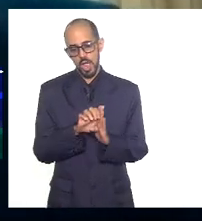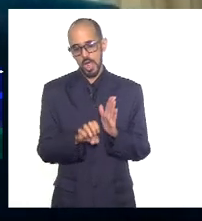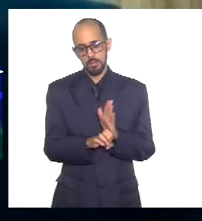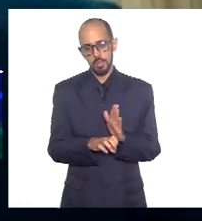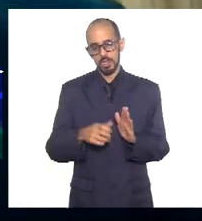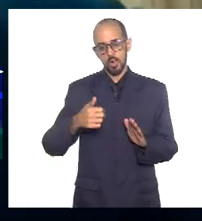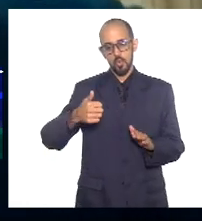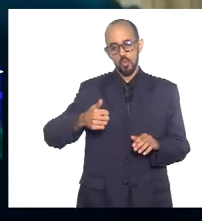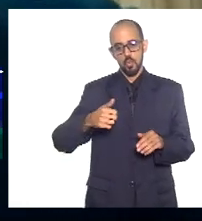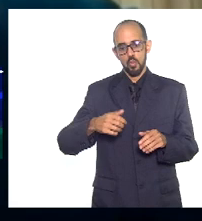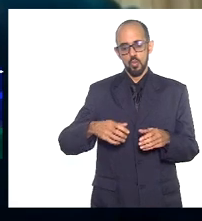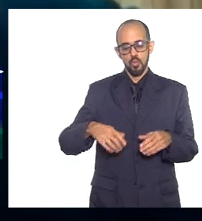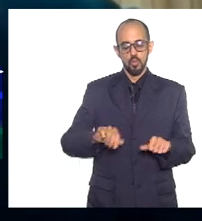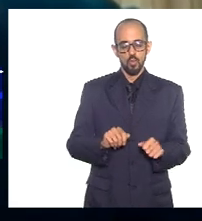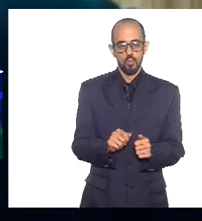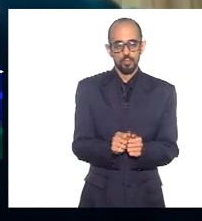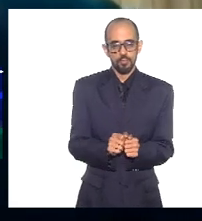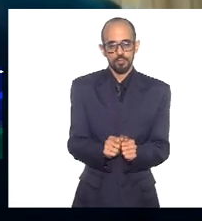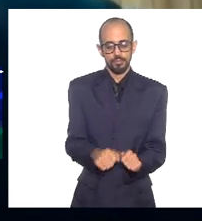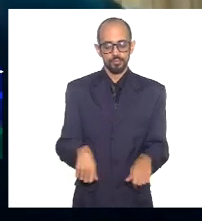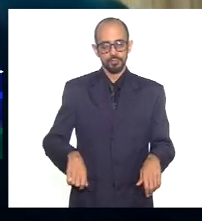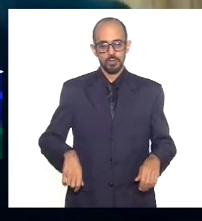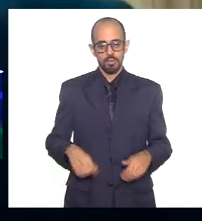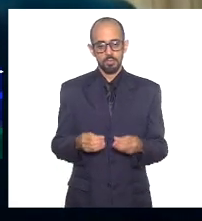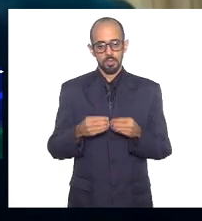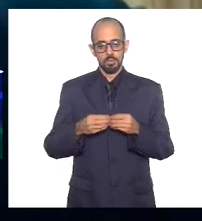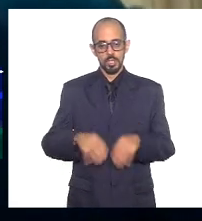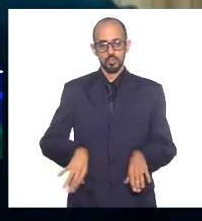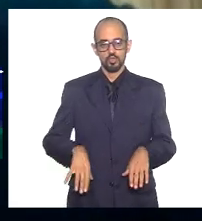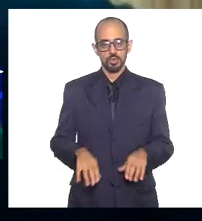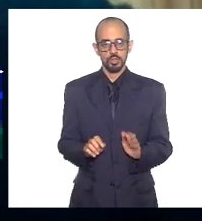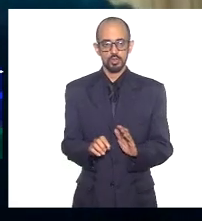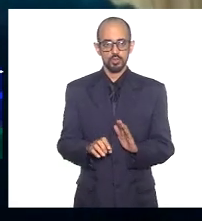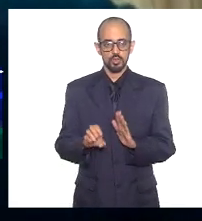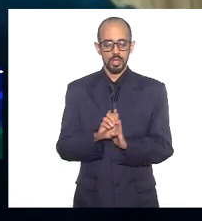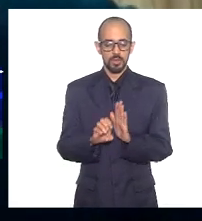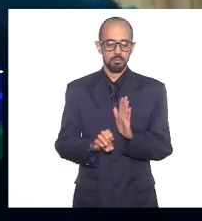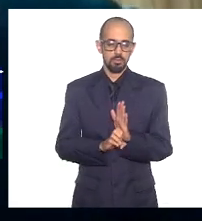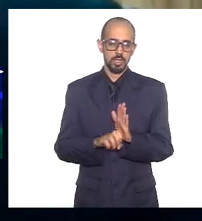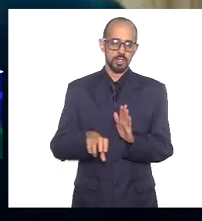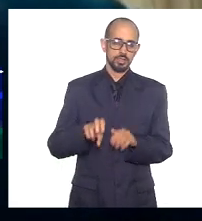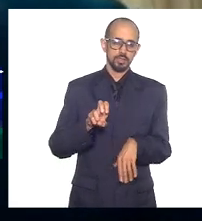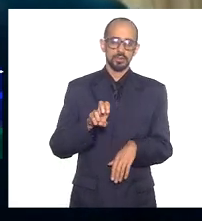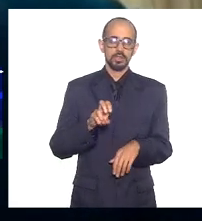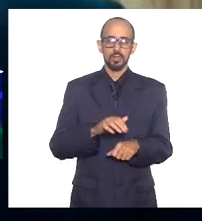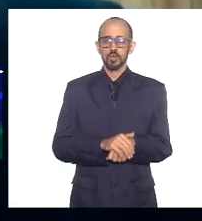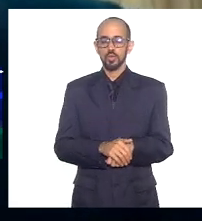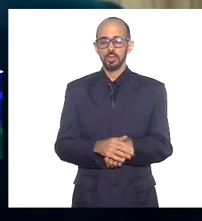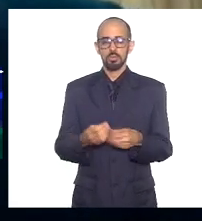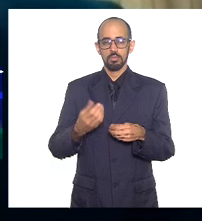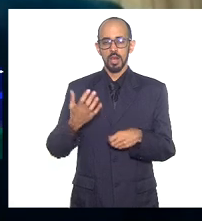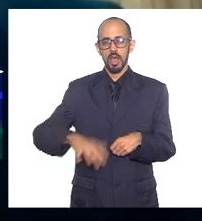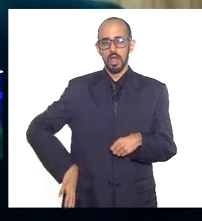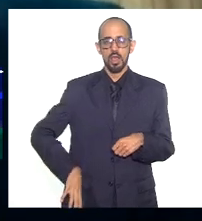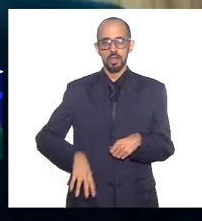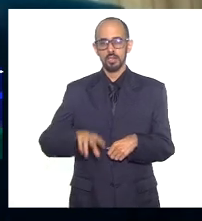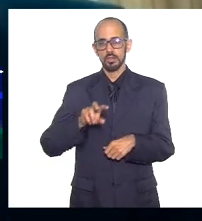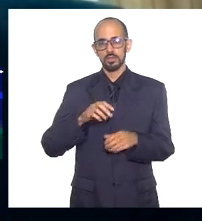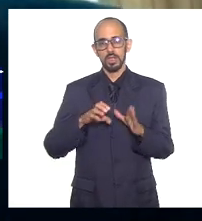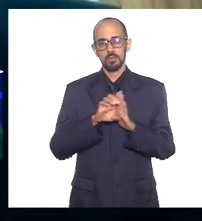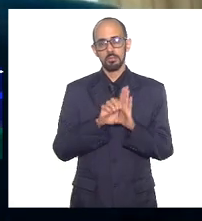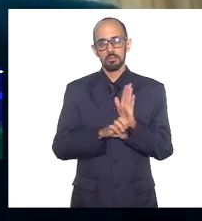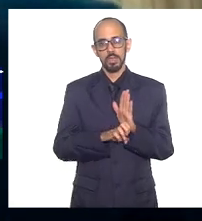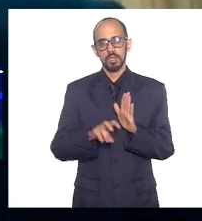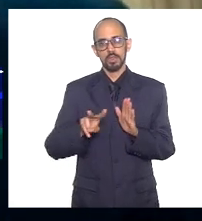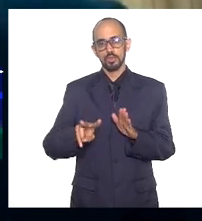servidores pela prejudicabilidade da emenda cinco pela rejeição da emenda dois da comissão de